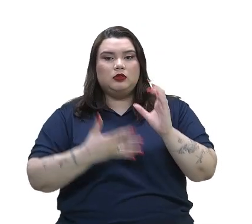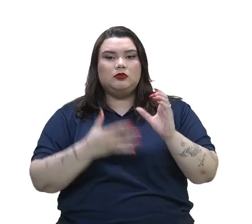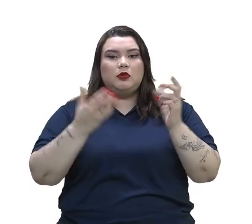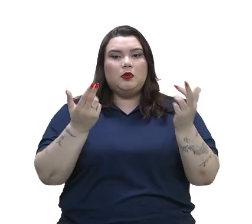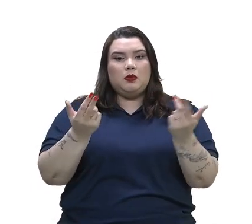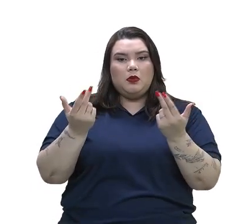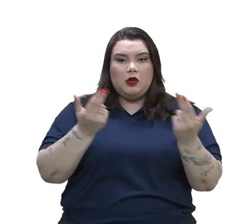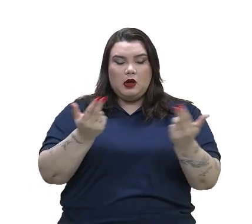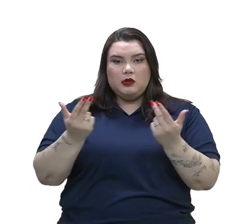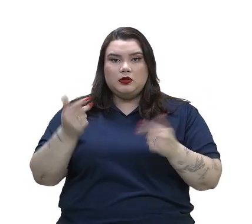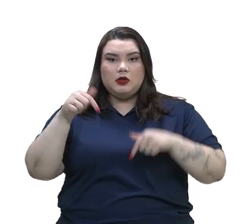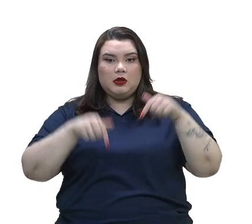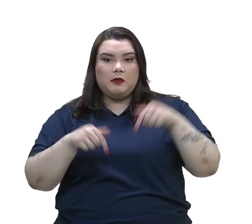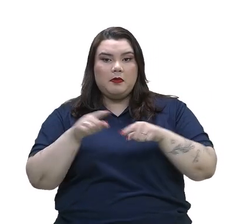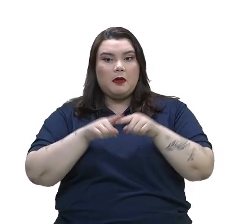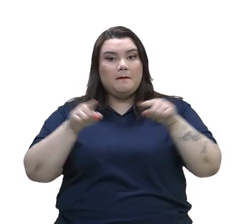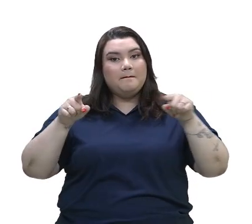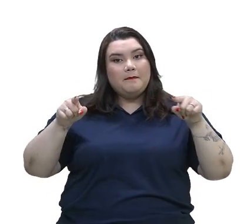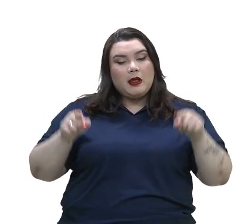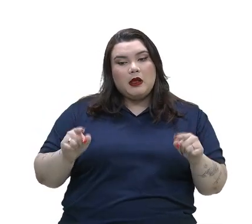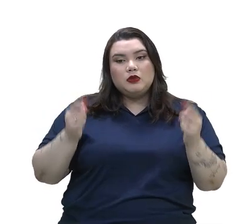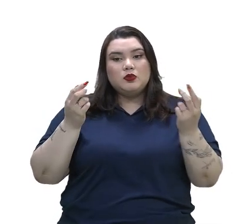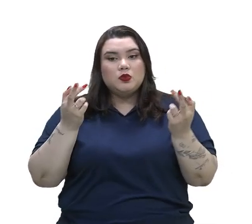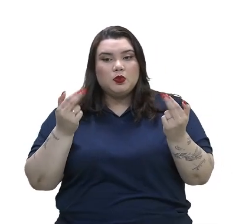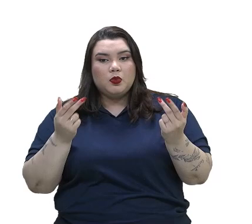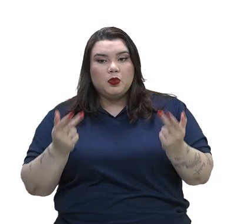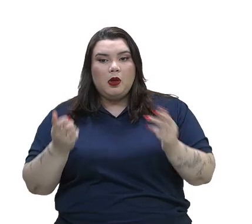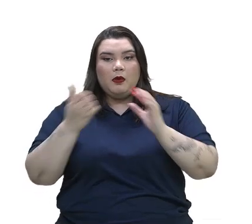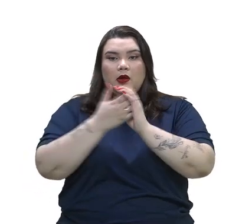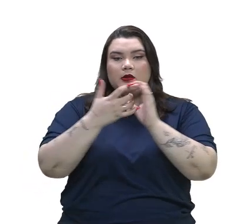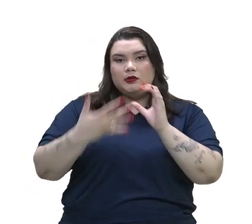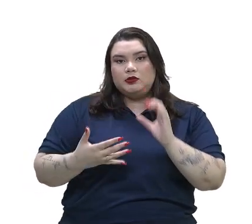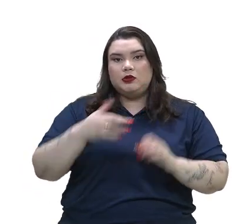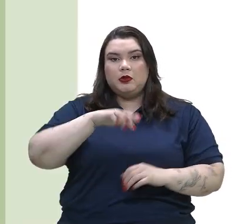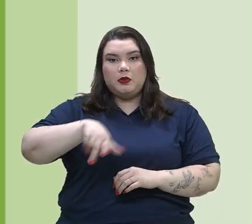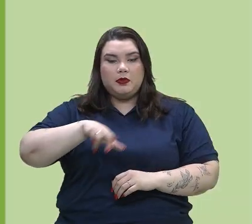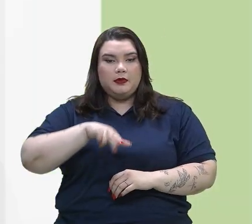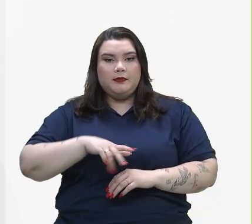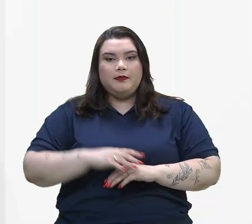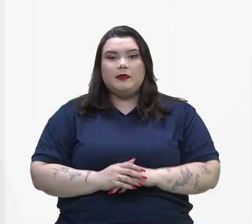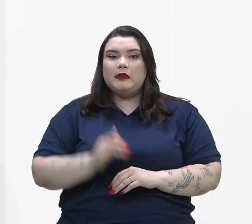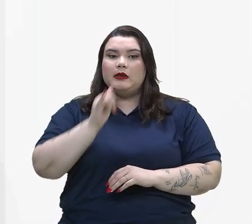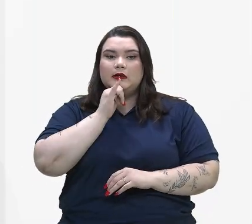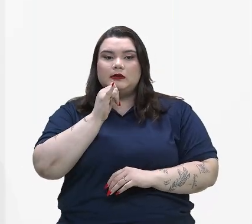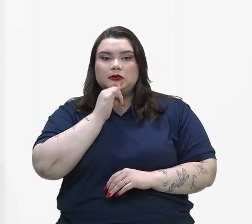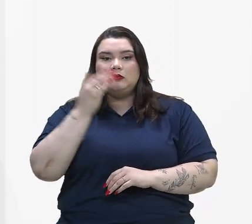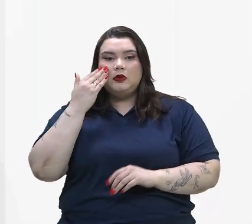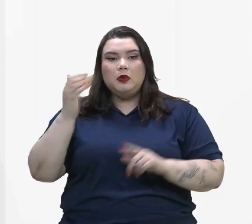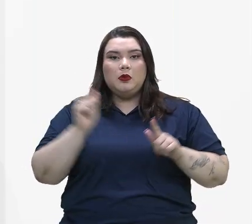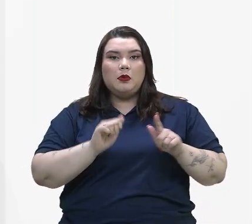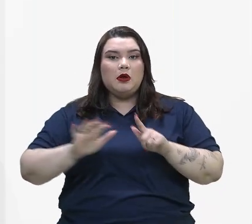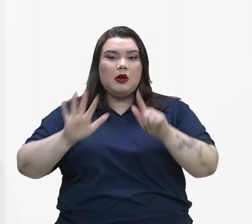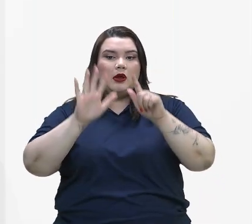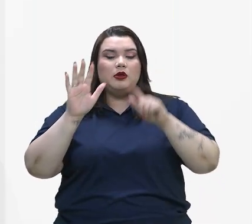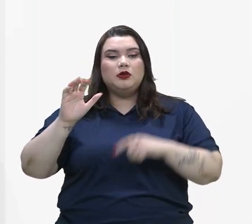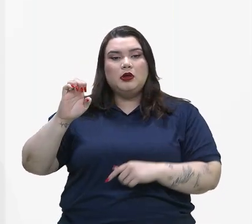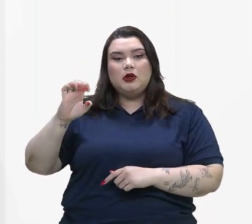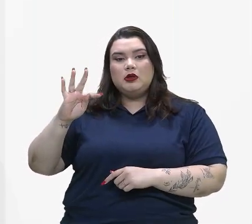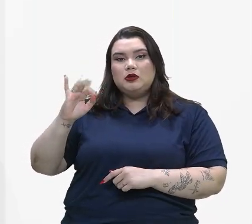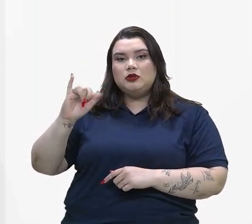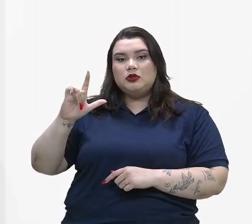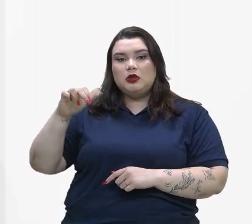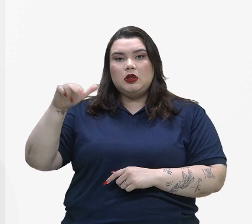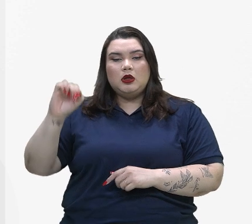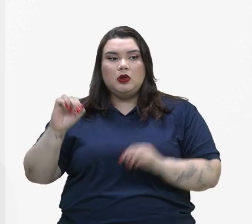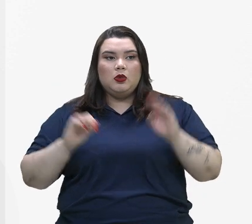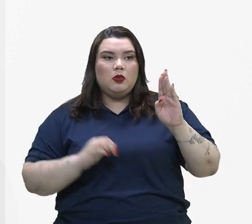químicos, mas não necessariamente as mesmas propriedades químicas, como por exemplo os gases etileno e buteno.